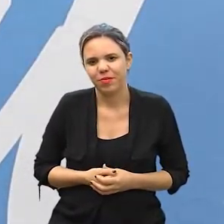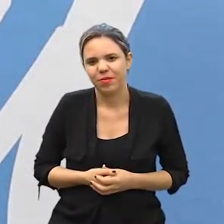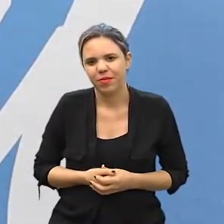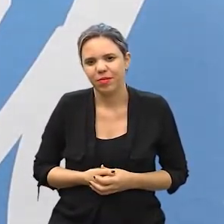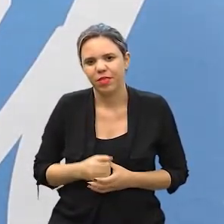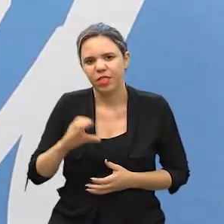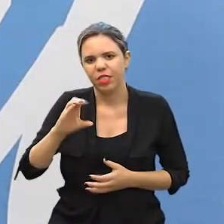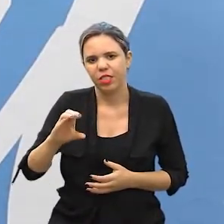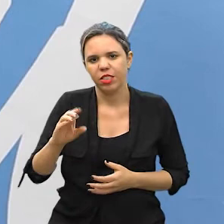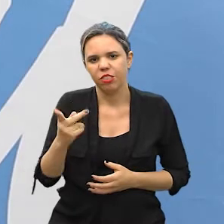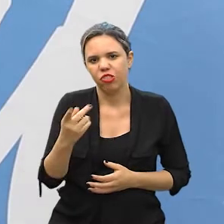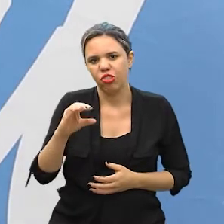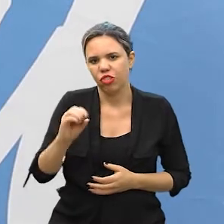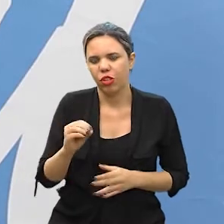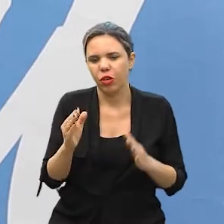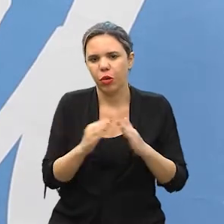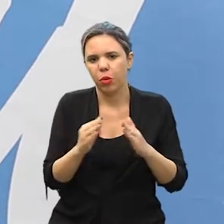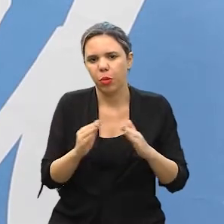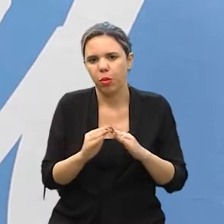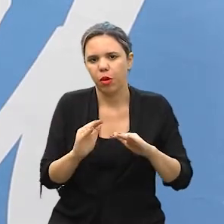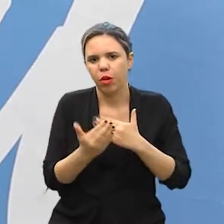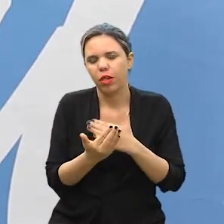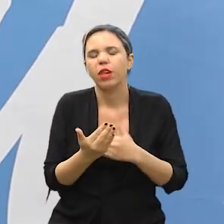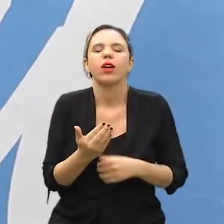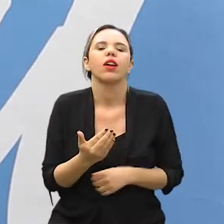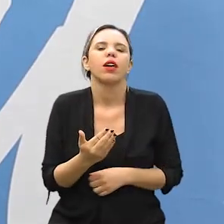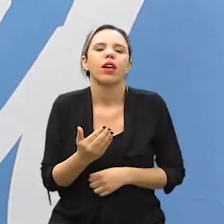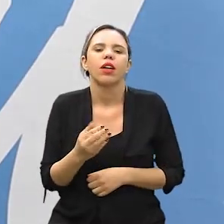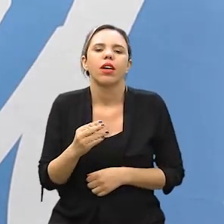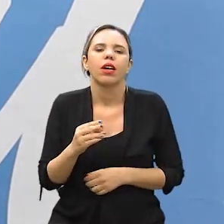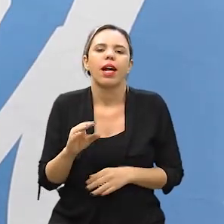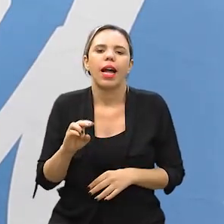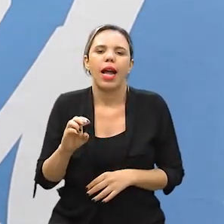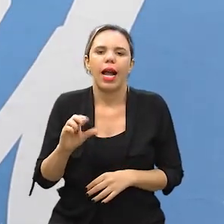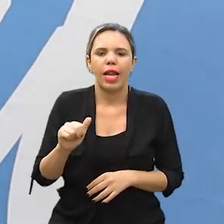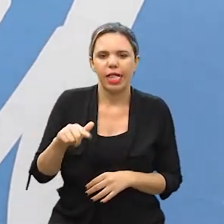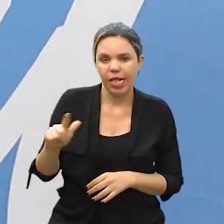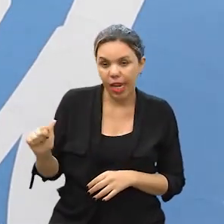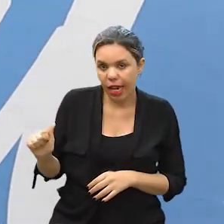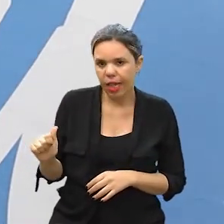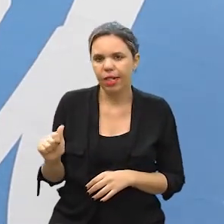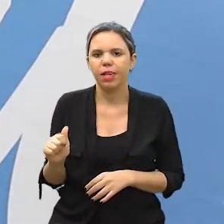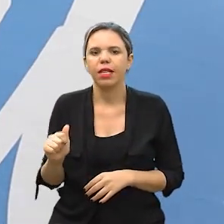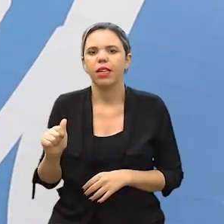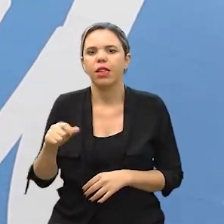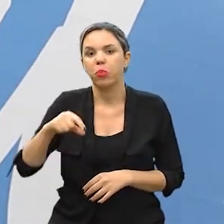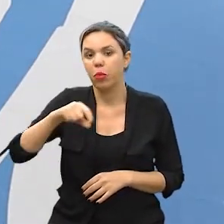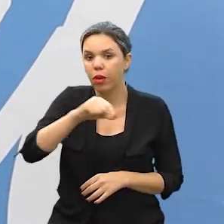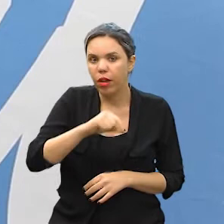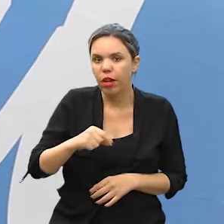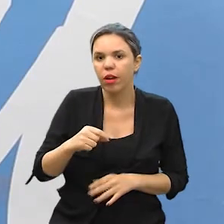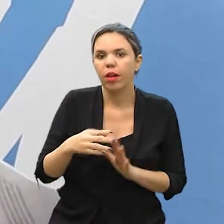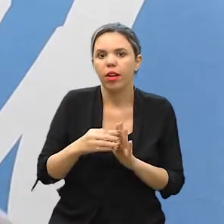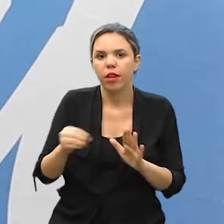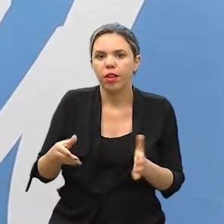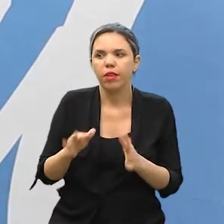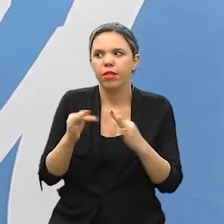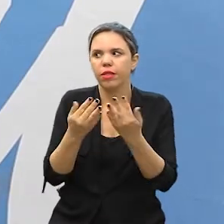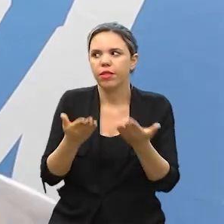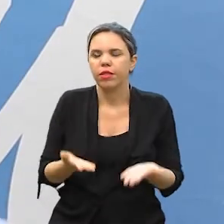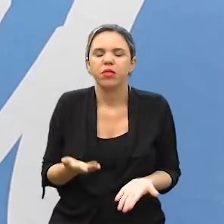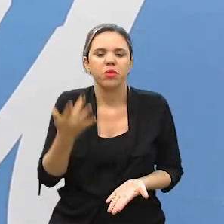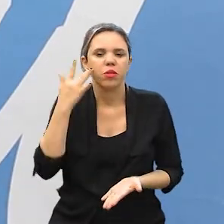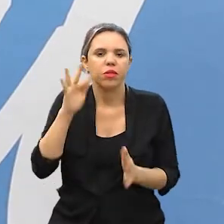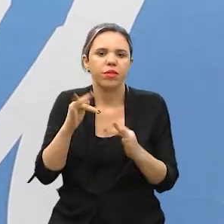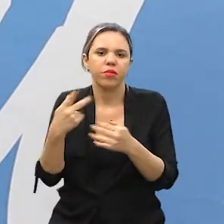E o Chico da Tiana, que mora lá na Vila da Cadela Moiada, queria que você explicasse pra gente se tem inspiração de alguém da família. Você, não